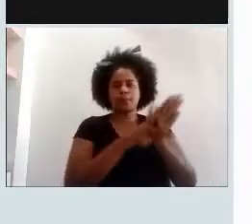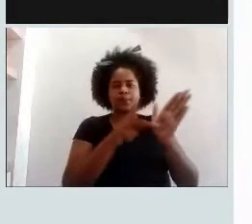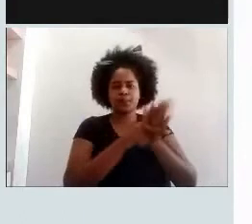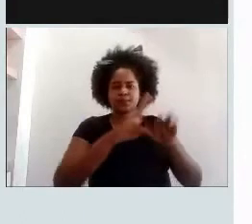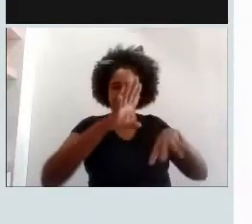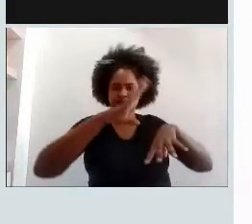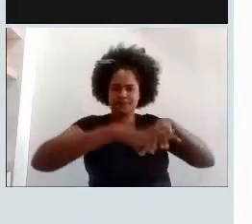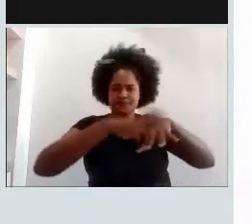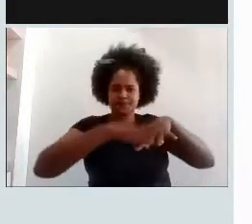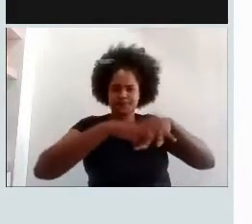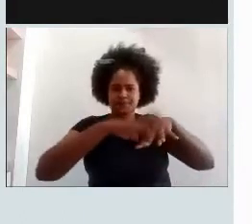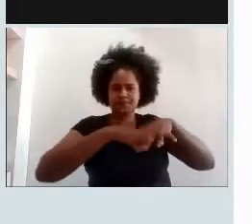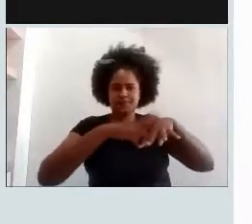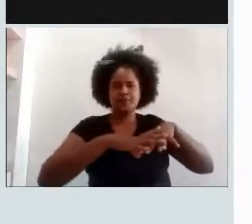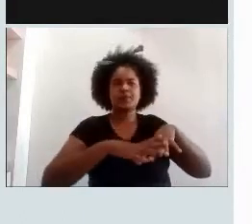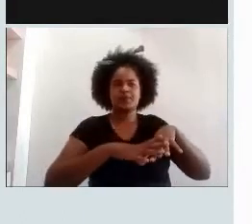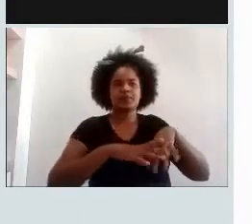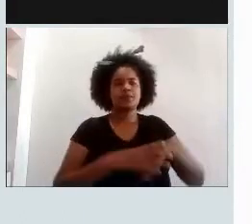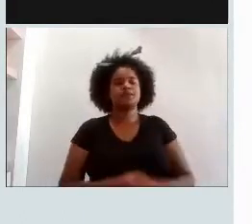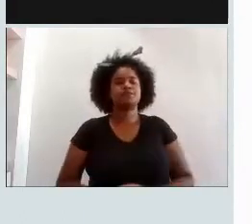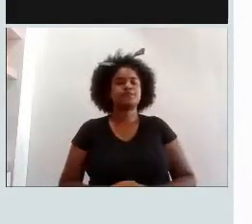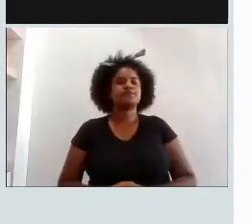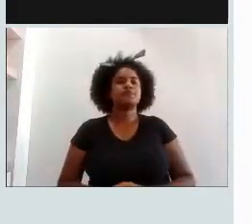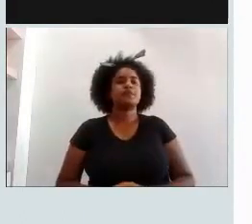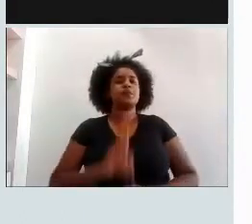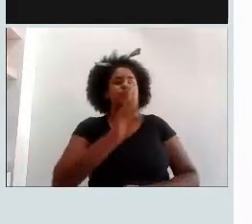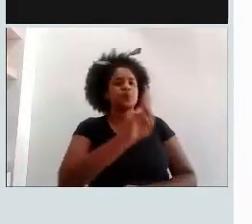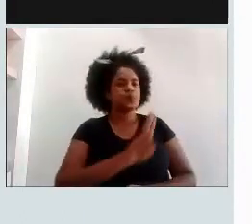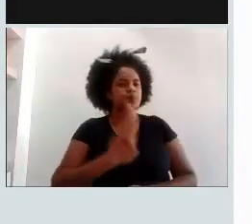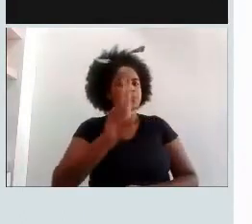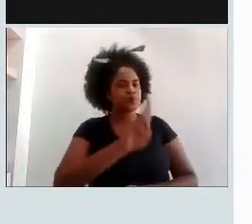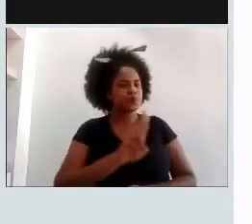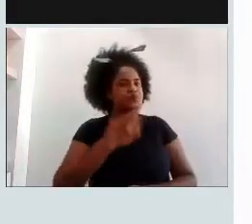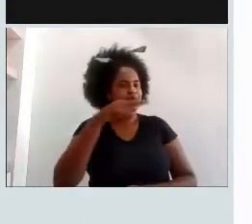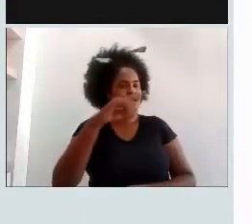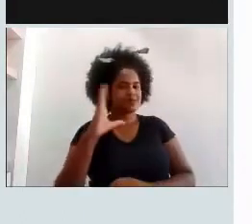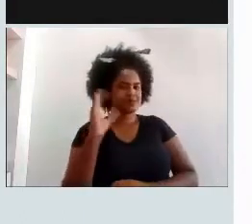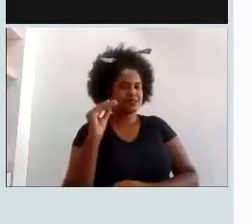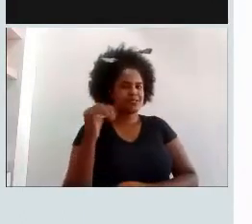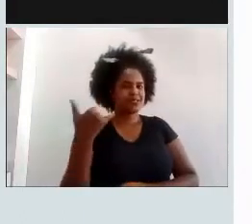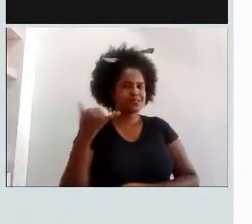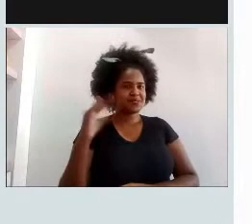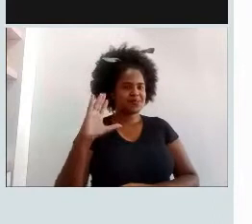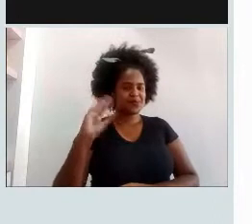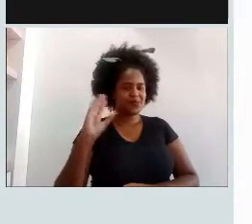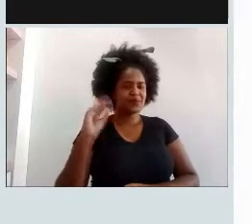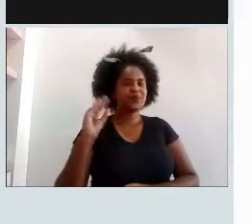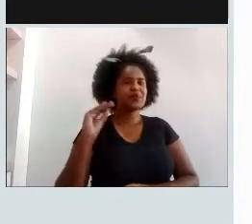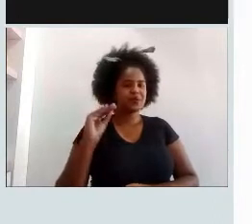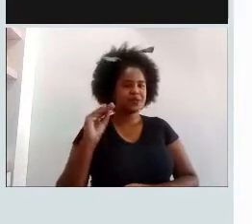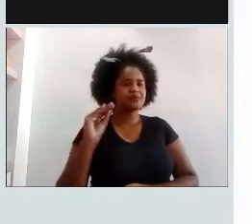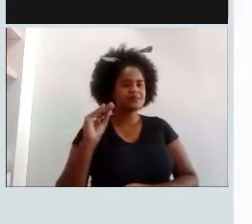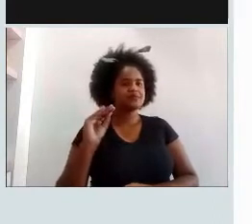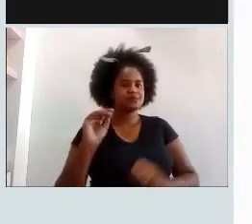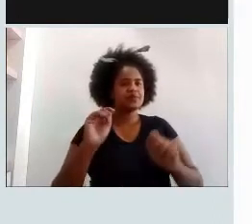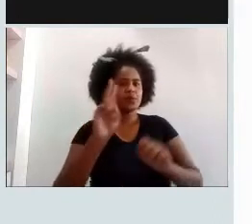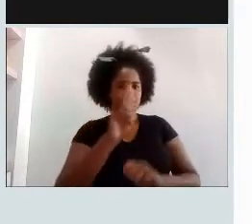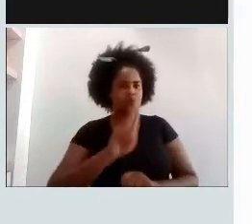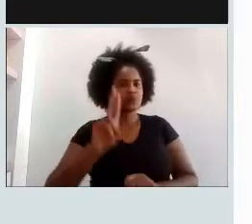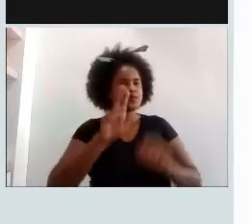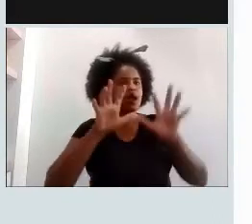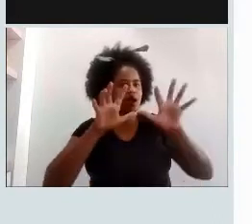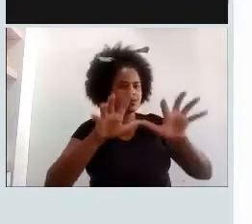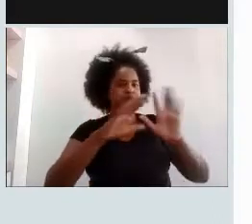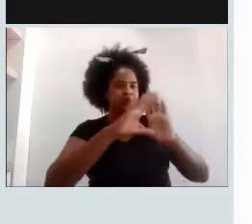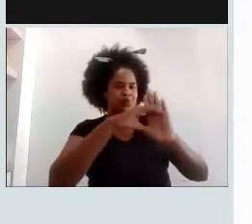é muito utilizado na questão de zoom de celular. O zoom de celular ele é desenvolvido justamente com